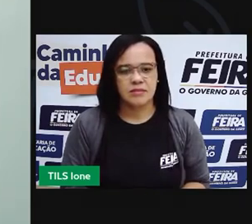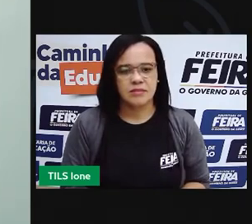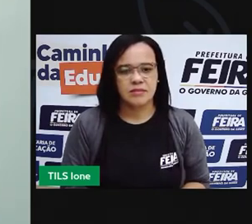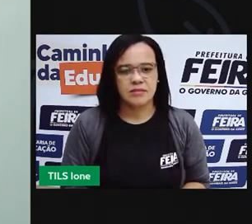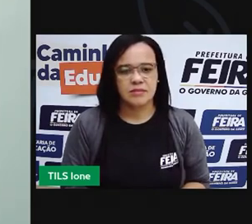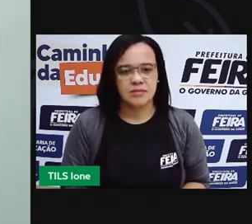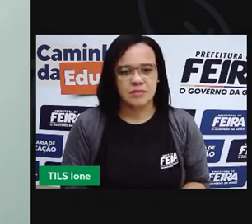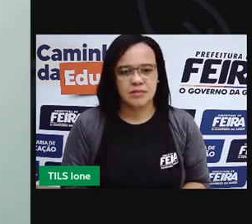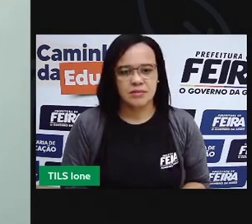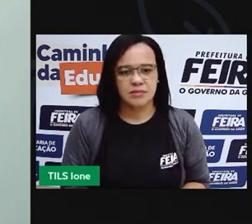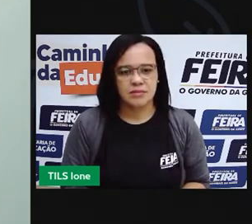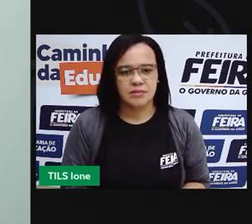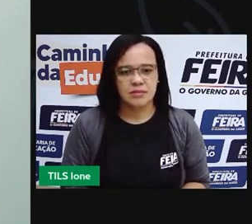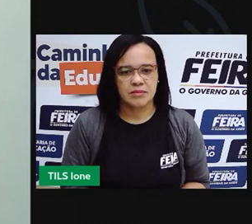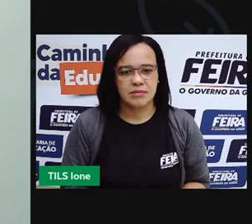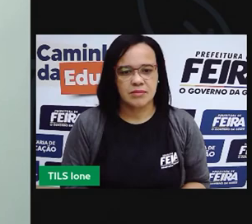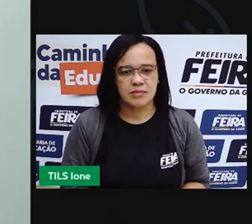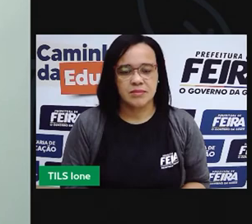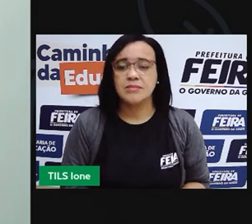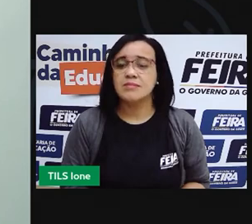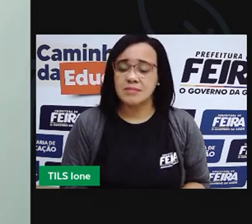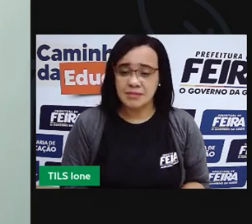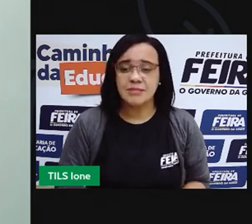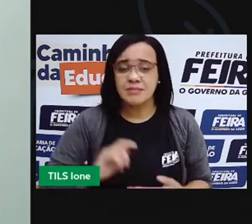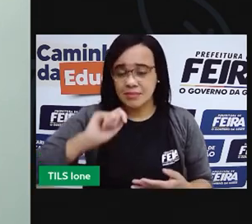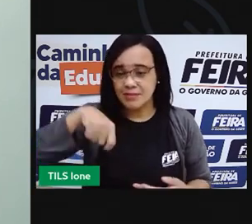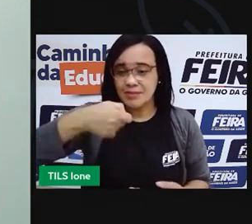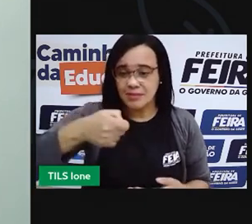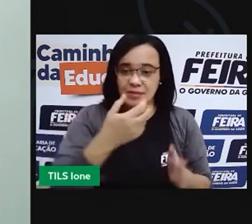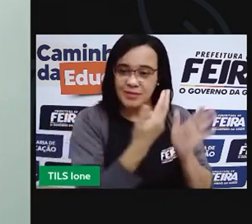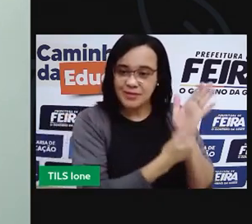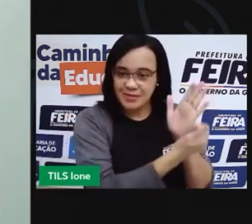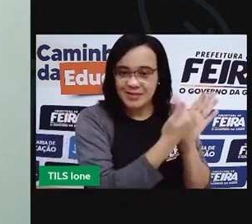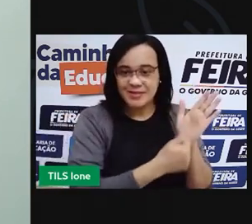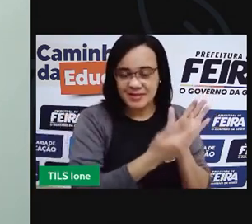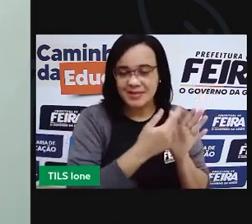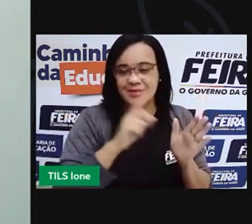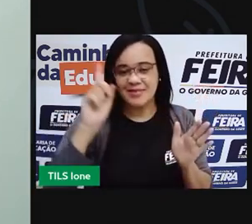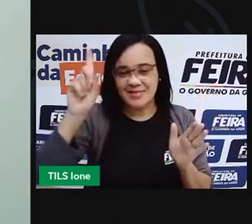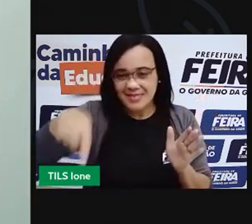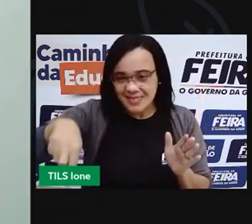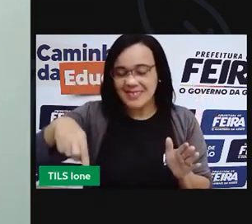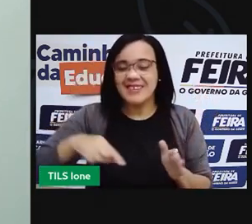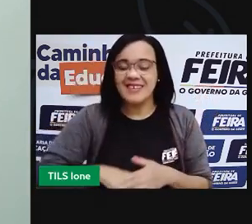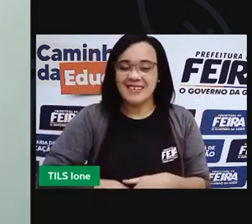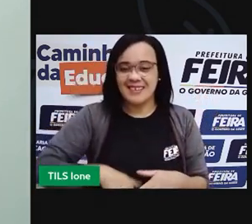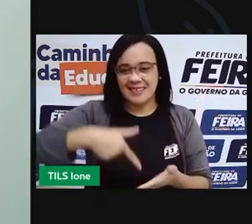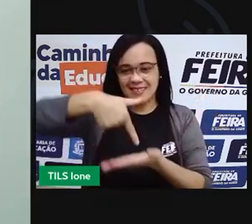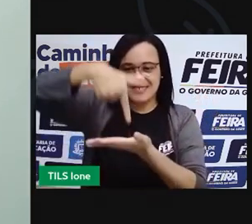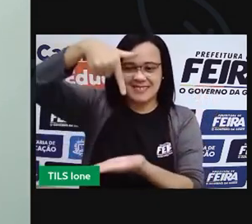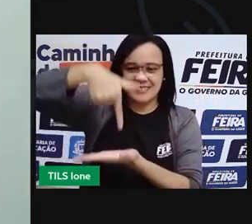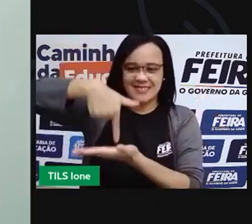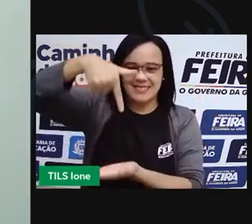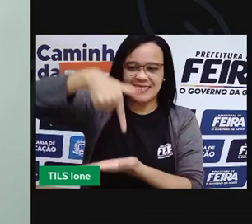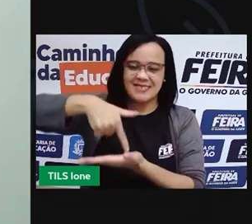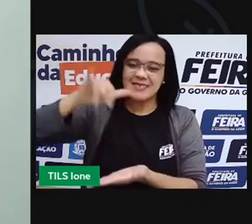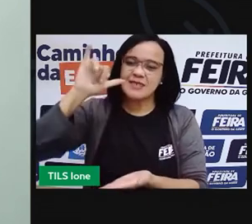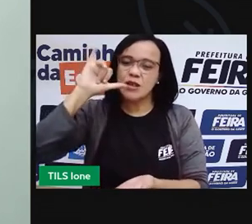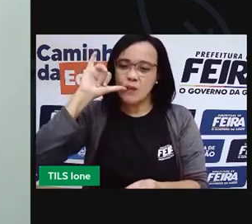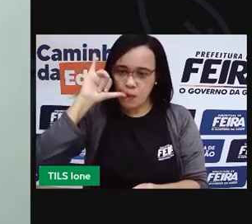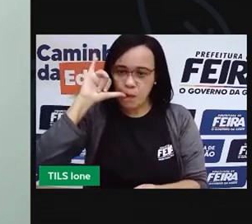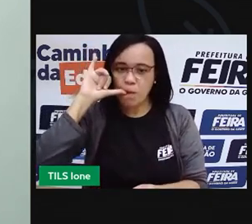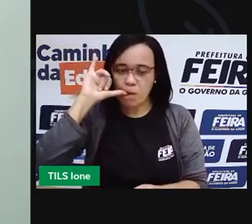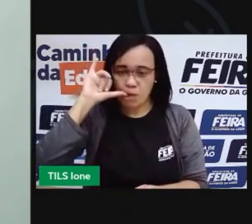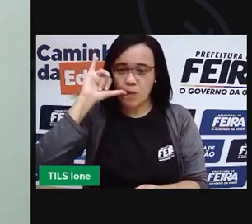Sua dobradura do Saci Pererê. Aqui você vai desenhar o rosto desse